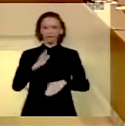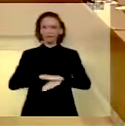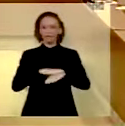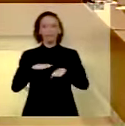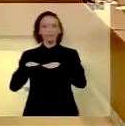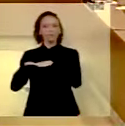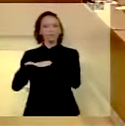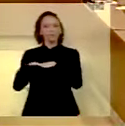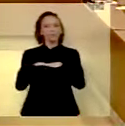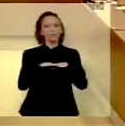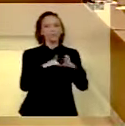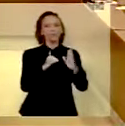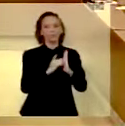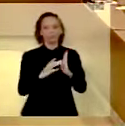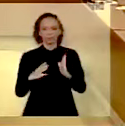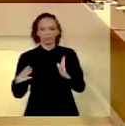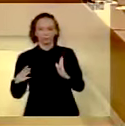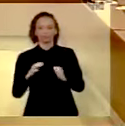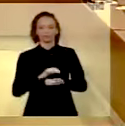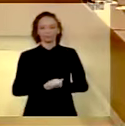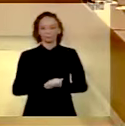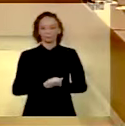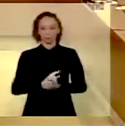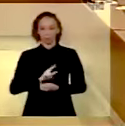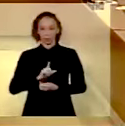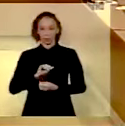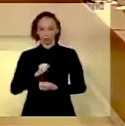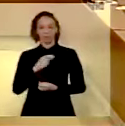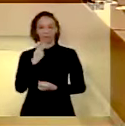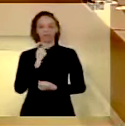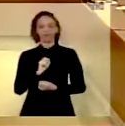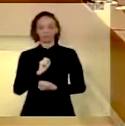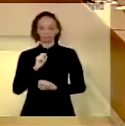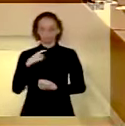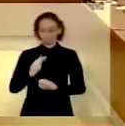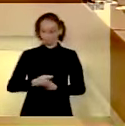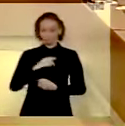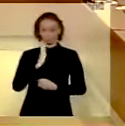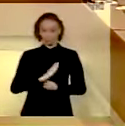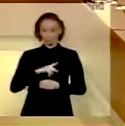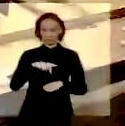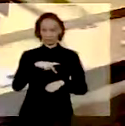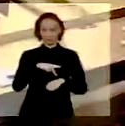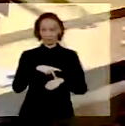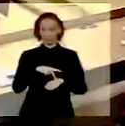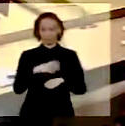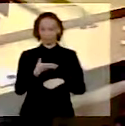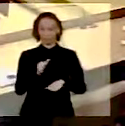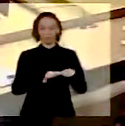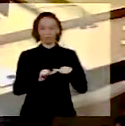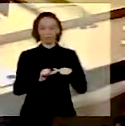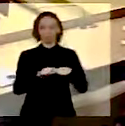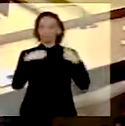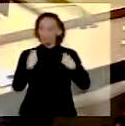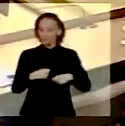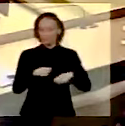estabilidade democrática. Dizia Ulisses, a nação quer mudar, a nação deve mudar, a